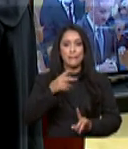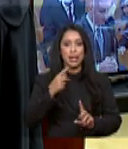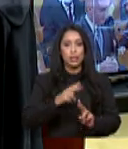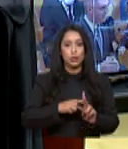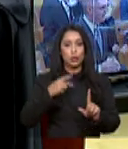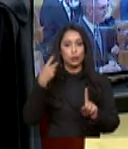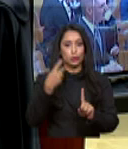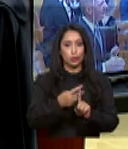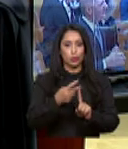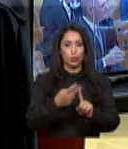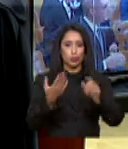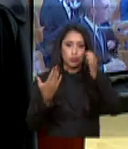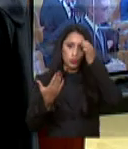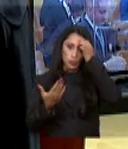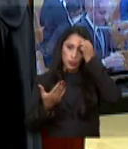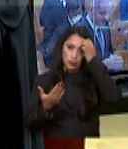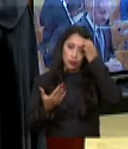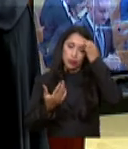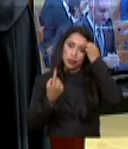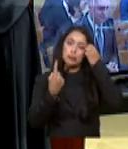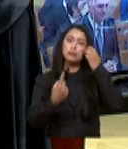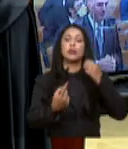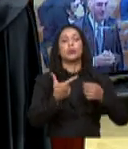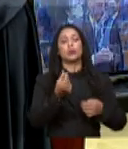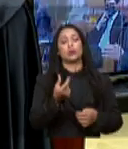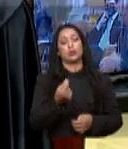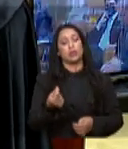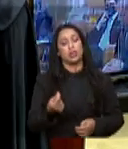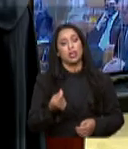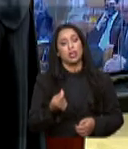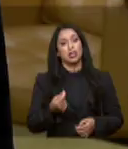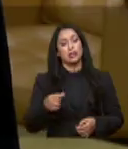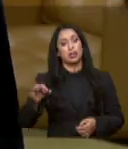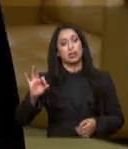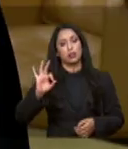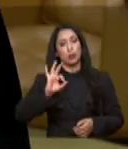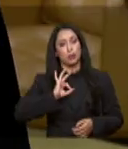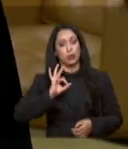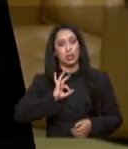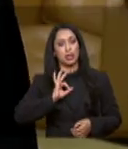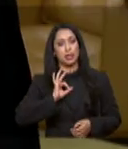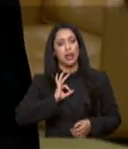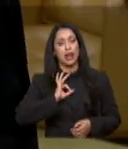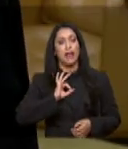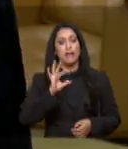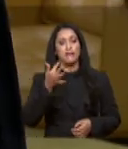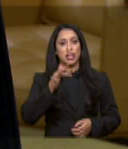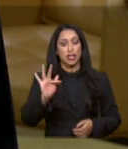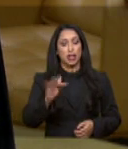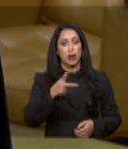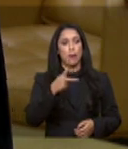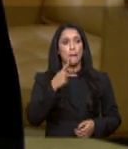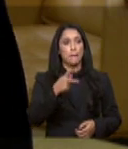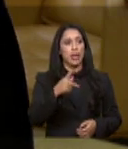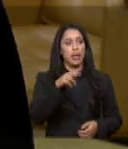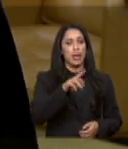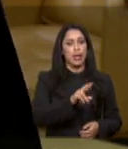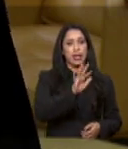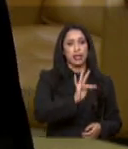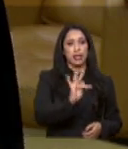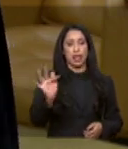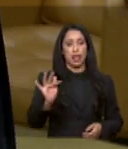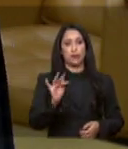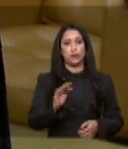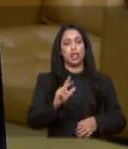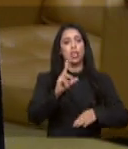170 milhões, e mobilizará 1.200 agentes da Polícia Federal, da PRF, da Força Nacional, ministra Rosa Weber, do